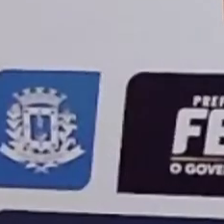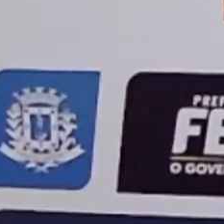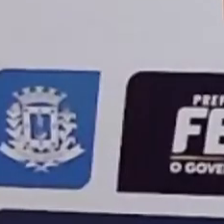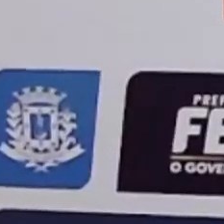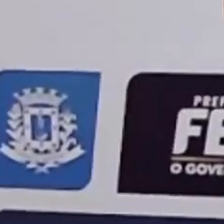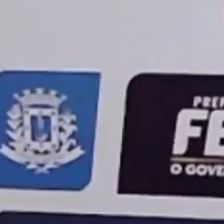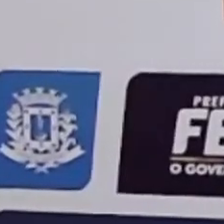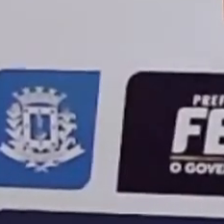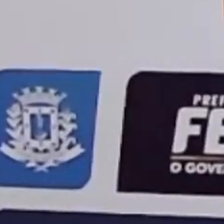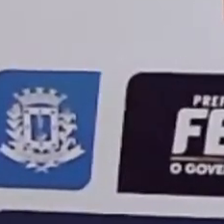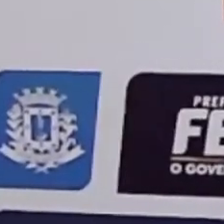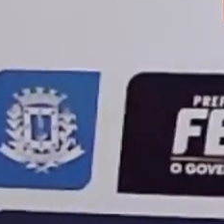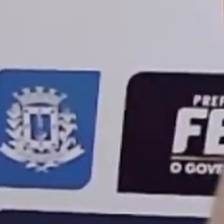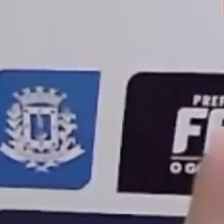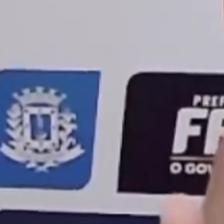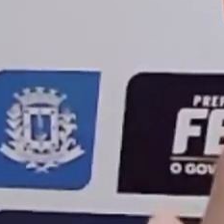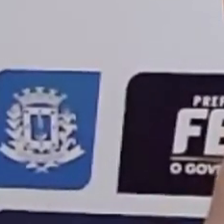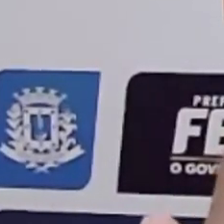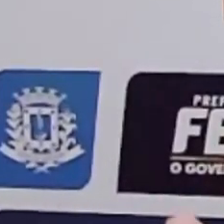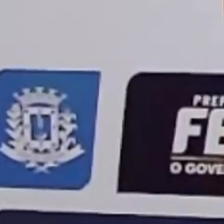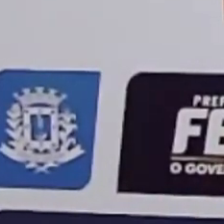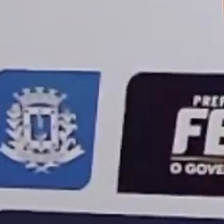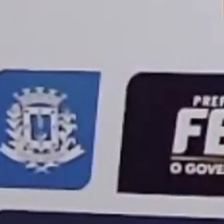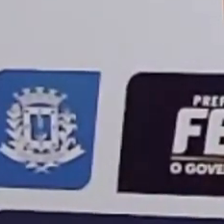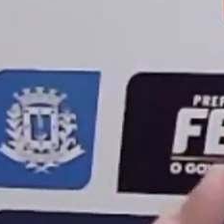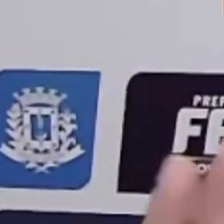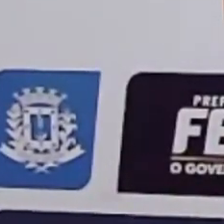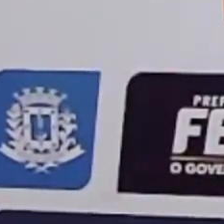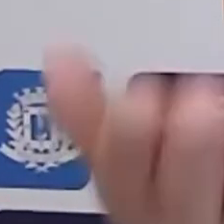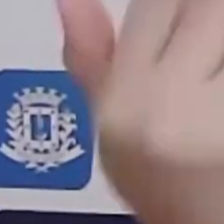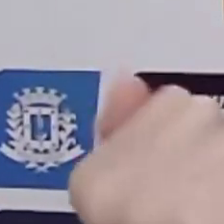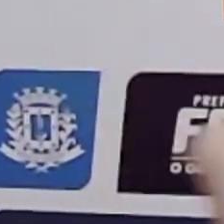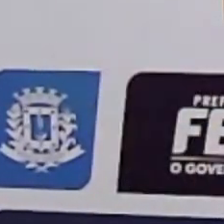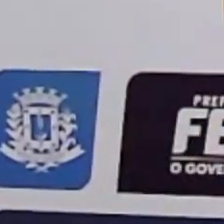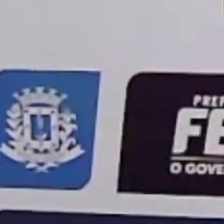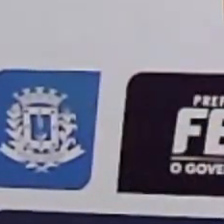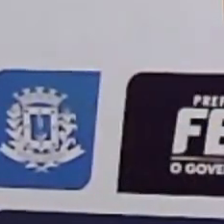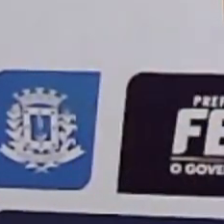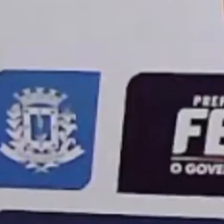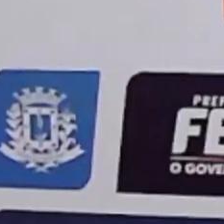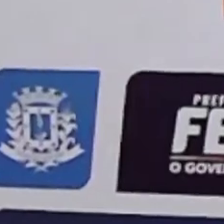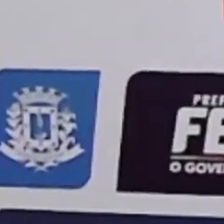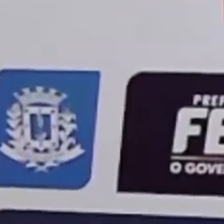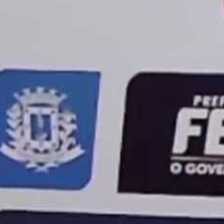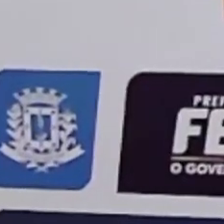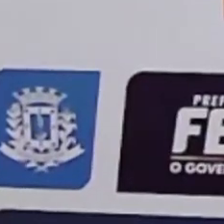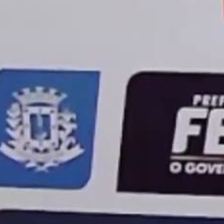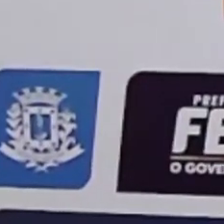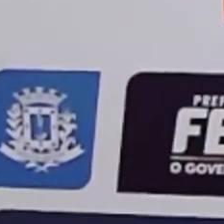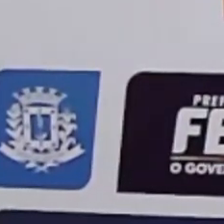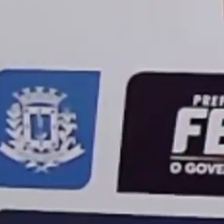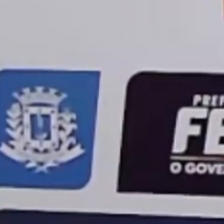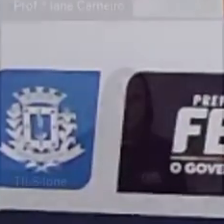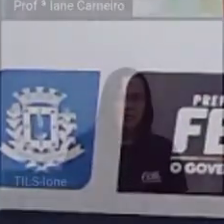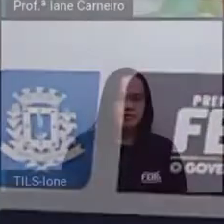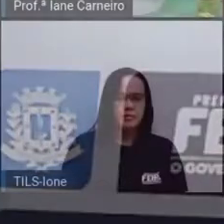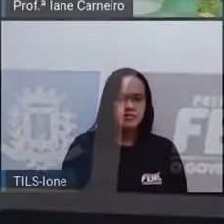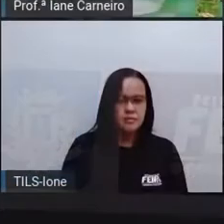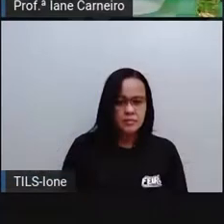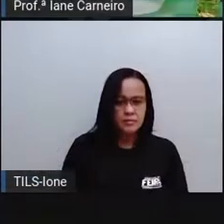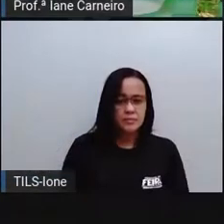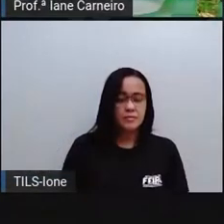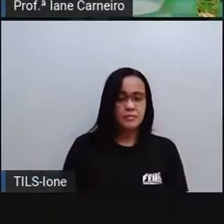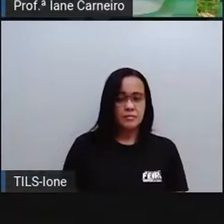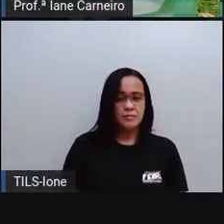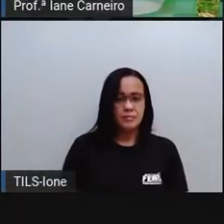aula prática, tá certo? E aí você já prepara seus ingredientes, seus materiais e vem comigo fazer a massinha de modelar.